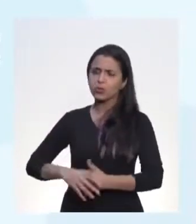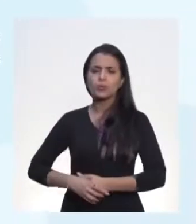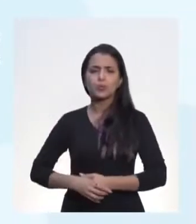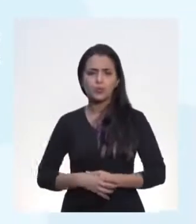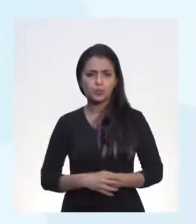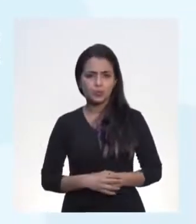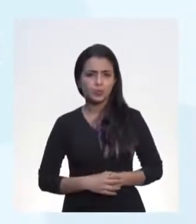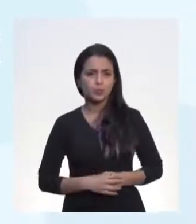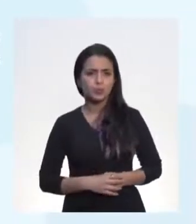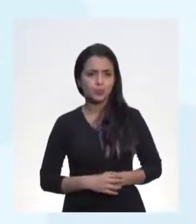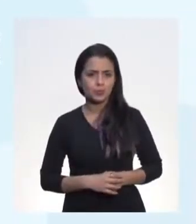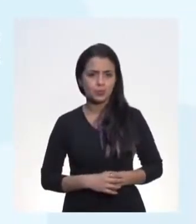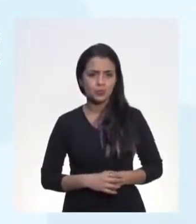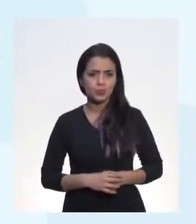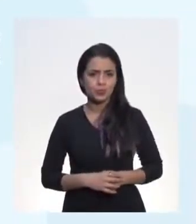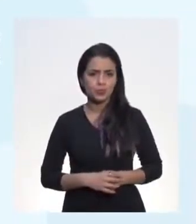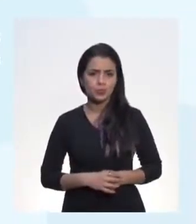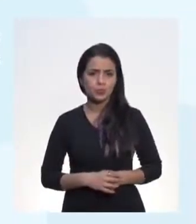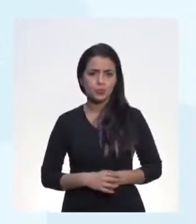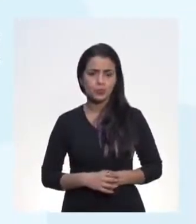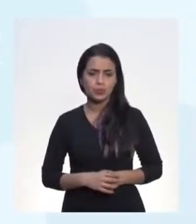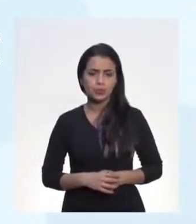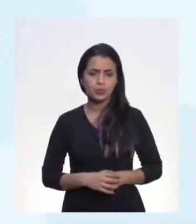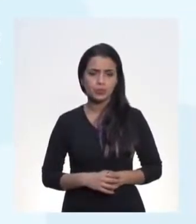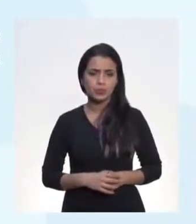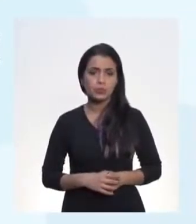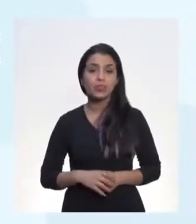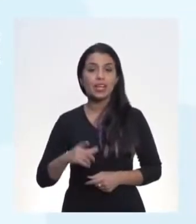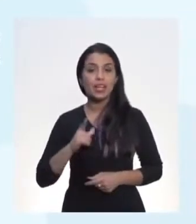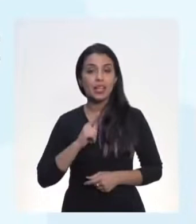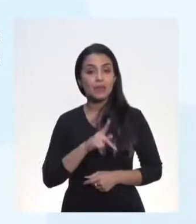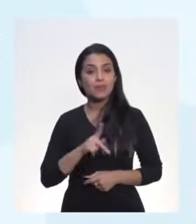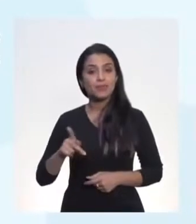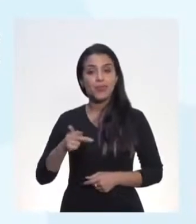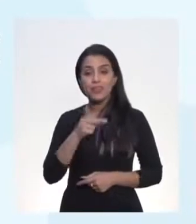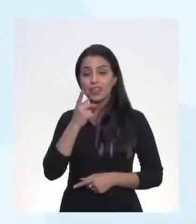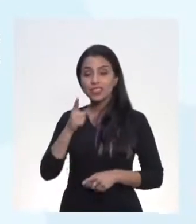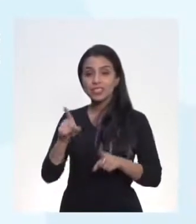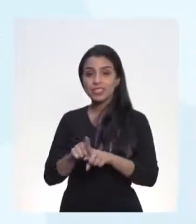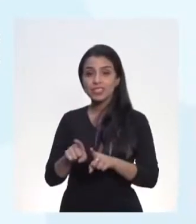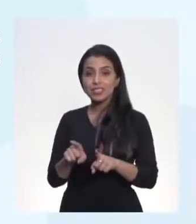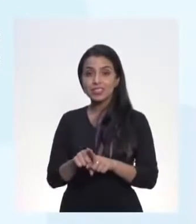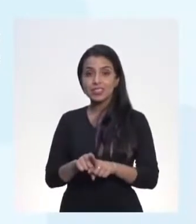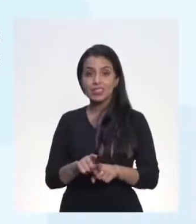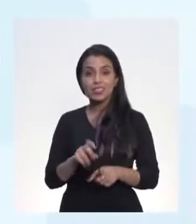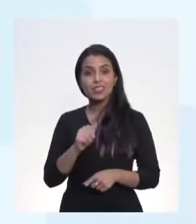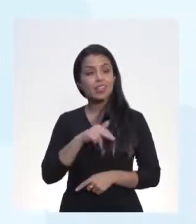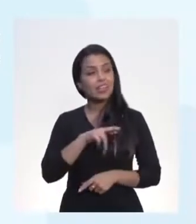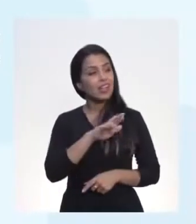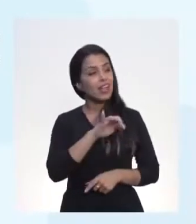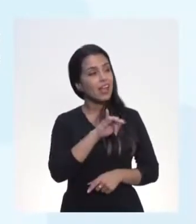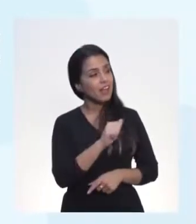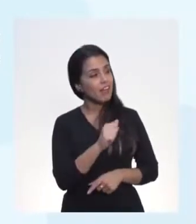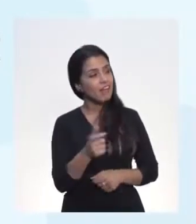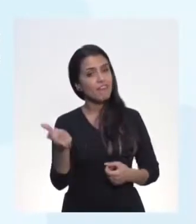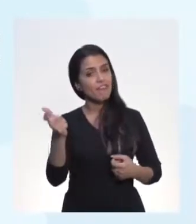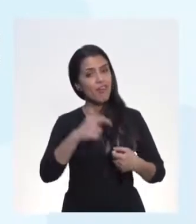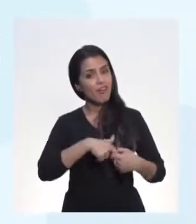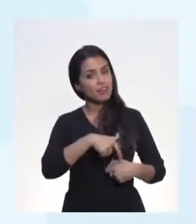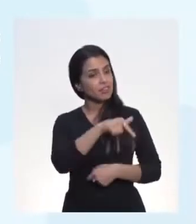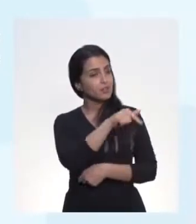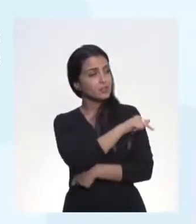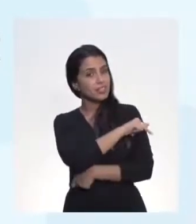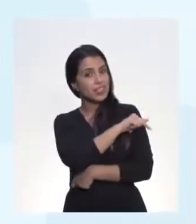Olha, já tem aluna aqui. Que eu tinha parado no lugar aqui. Não, tem professora aqui falando. Professora Andréia, volta para o 7º ano. A professora